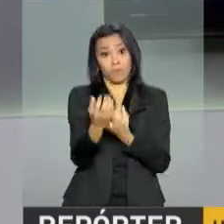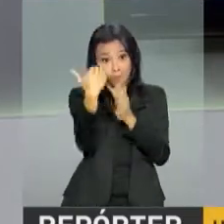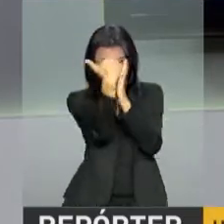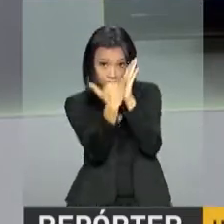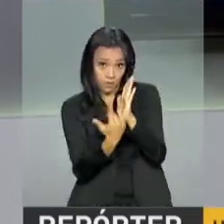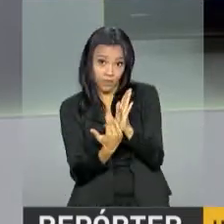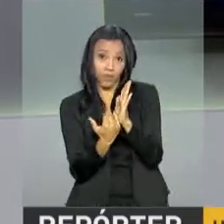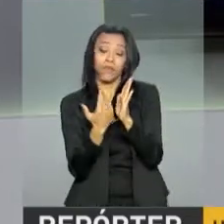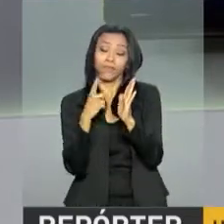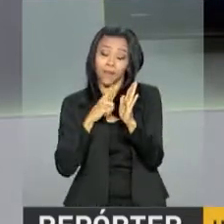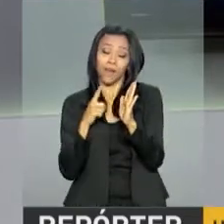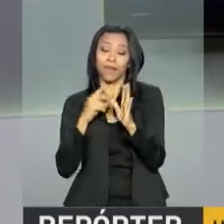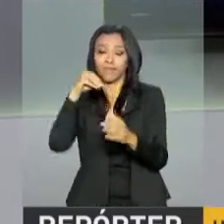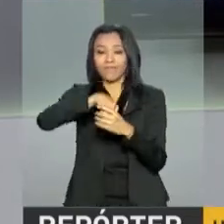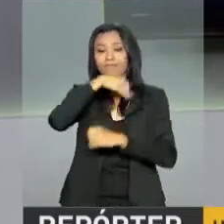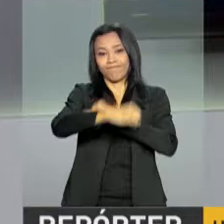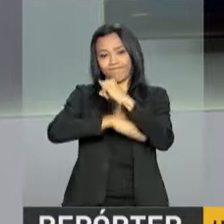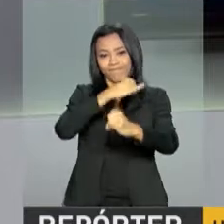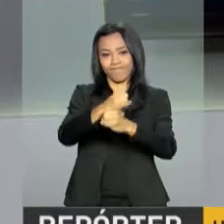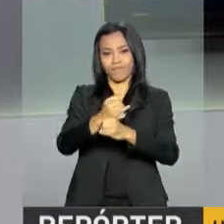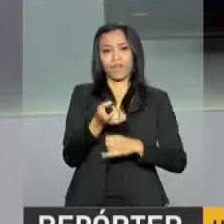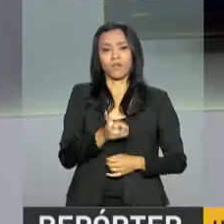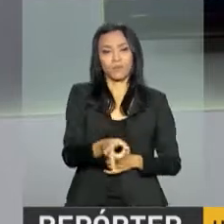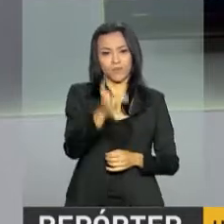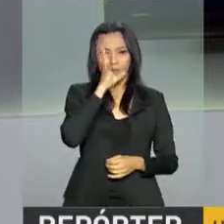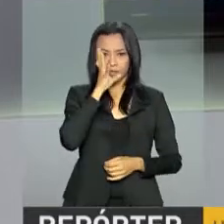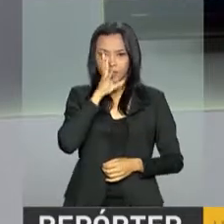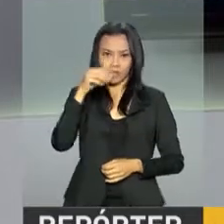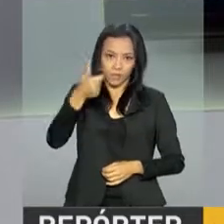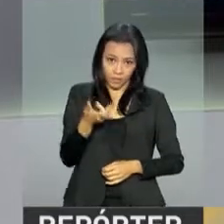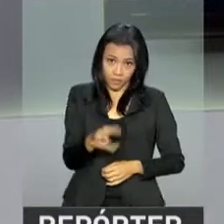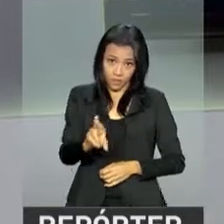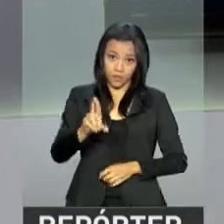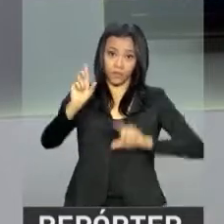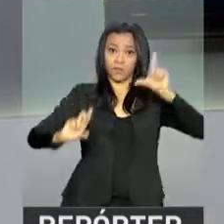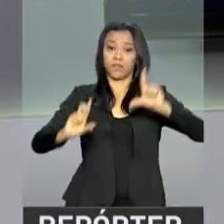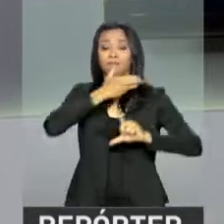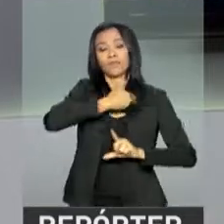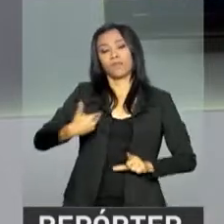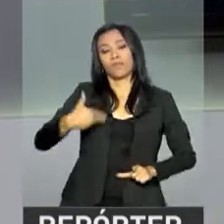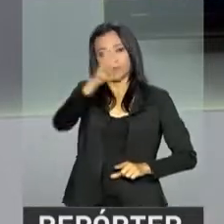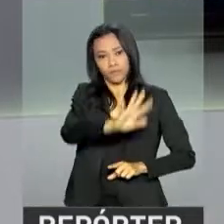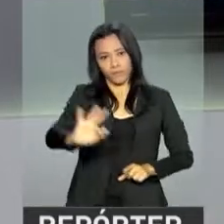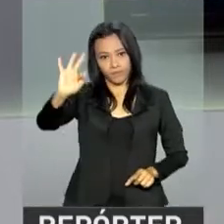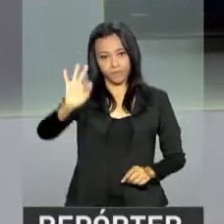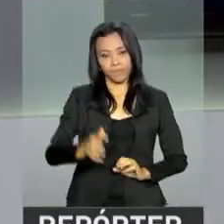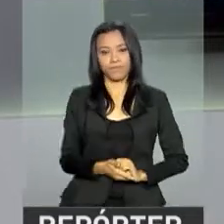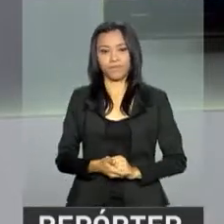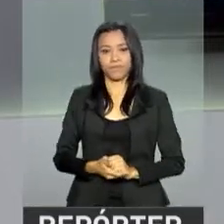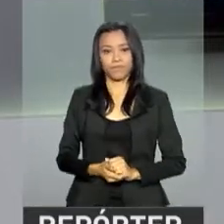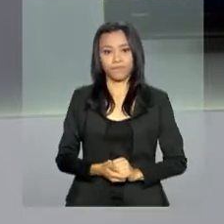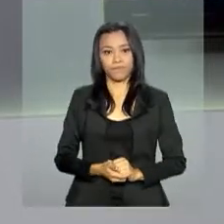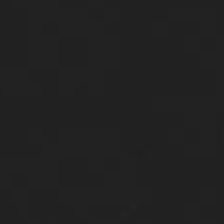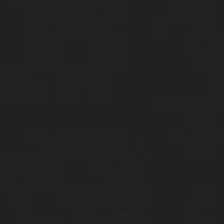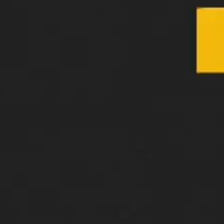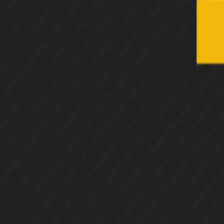também está na página da nbr na internet continue com a gente na nbr a tv do governo federal